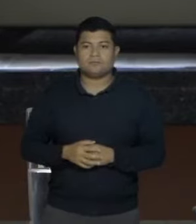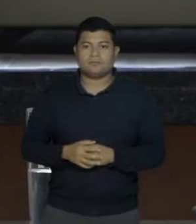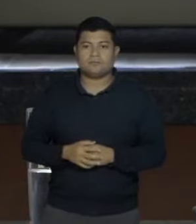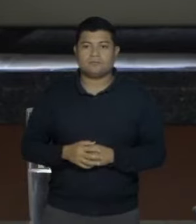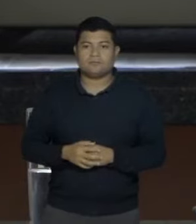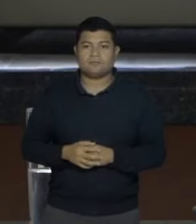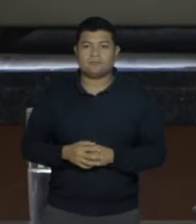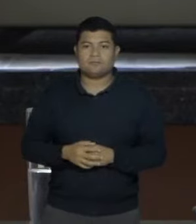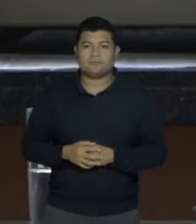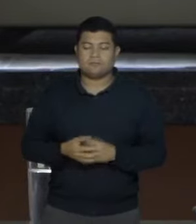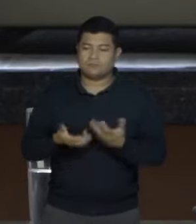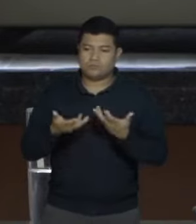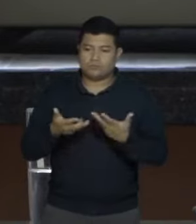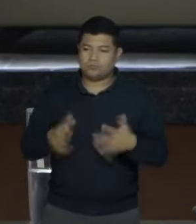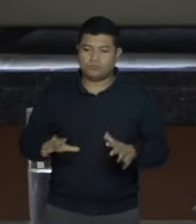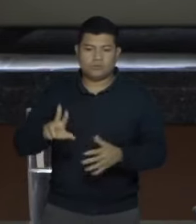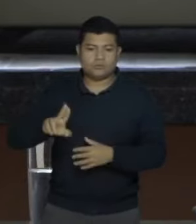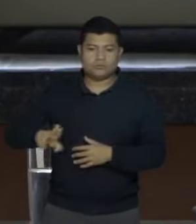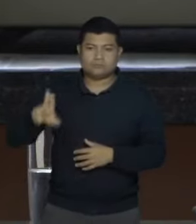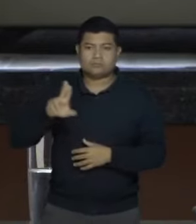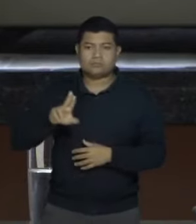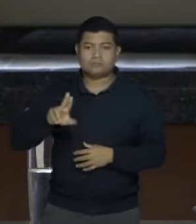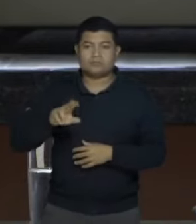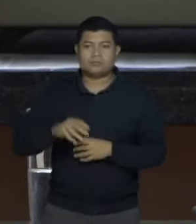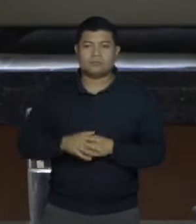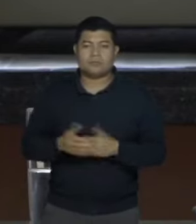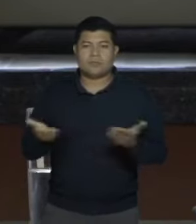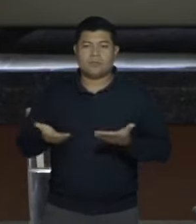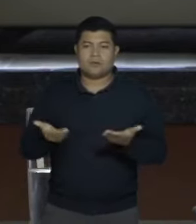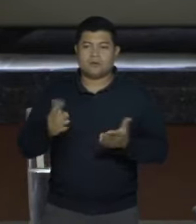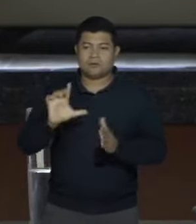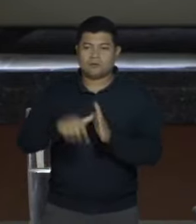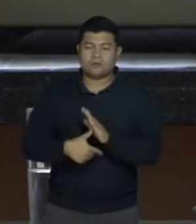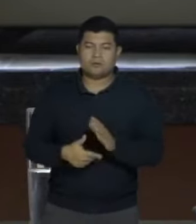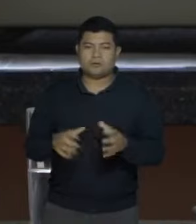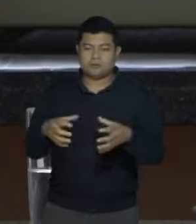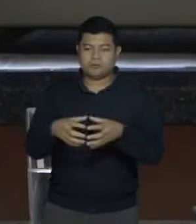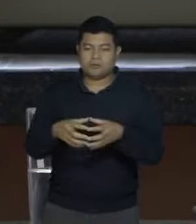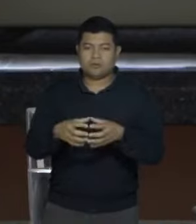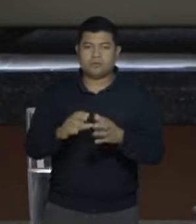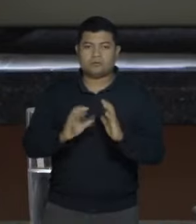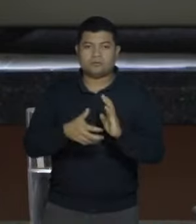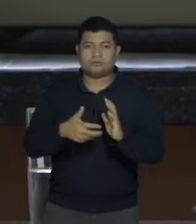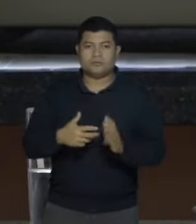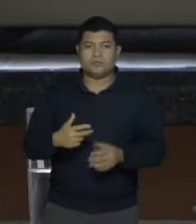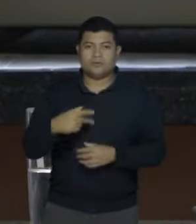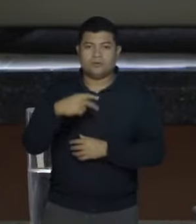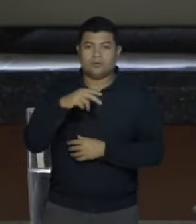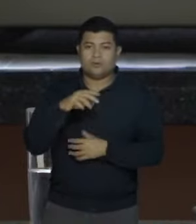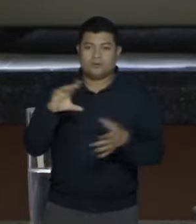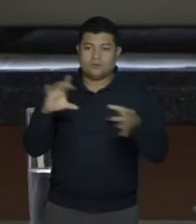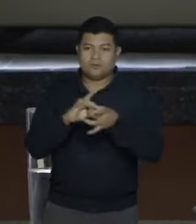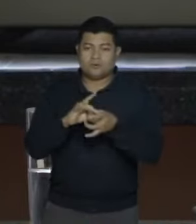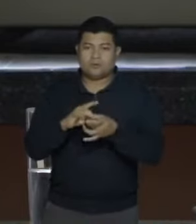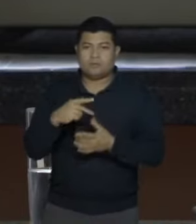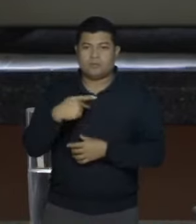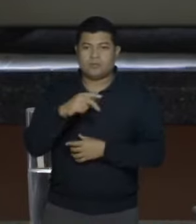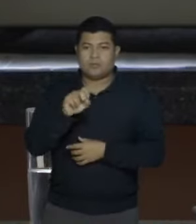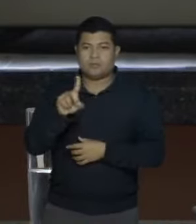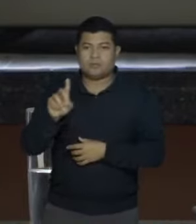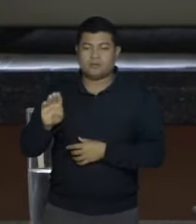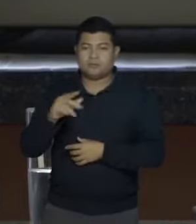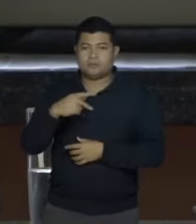abdicam da palavra na sequência bloco União PSD e PTB da mesma